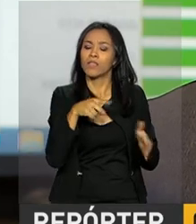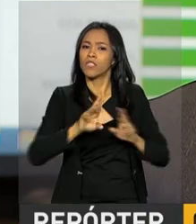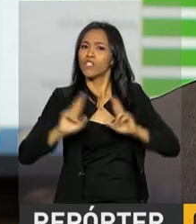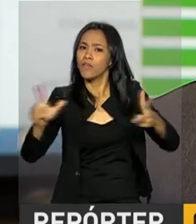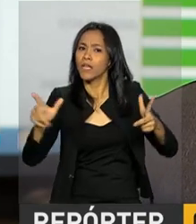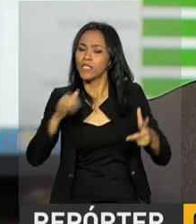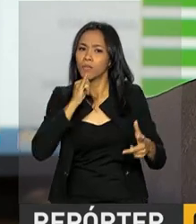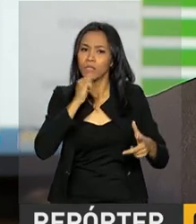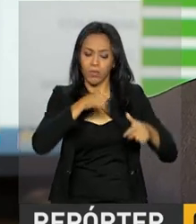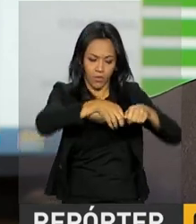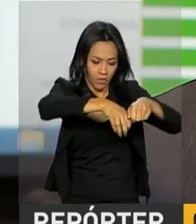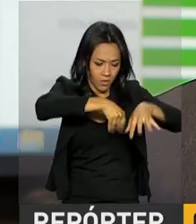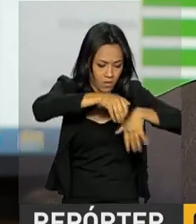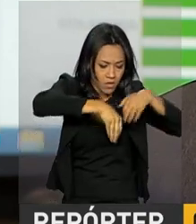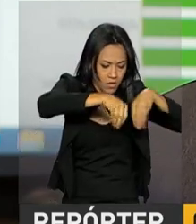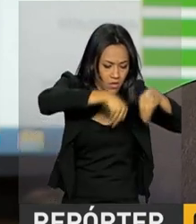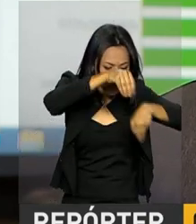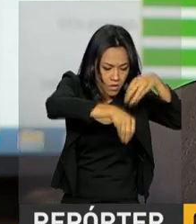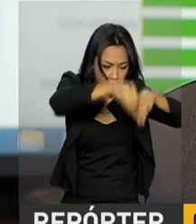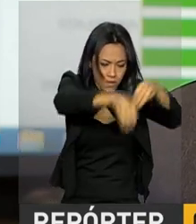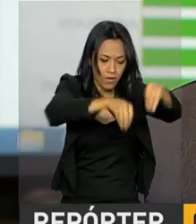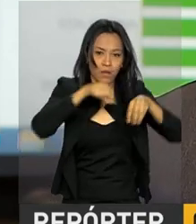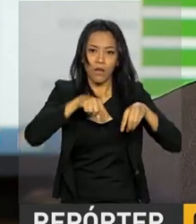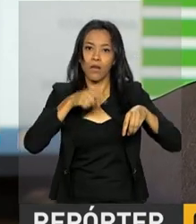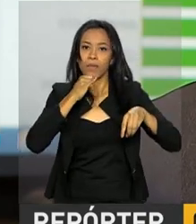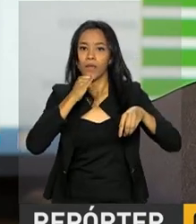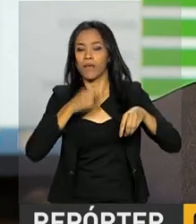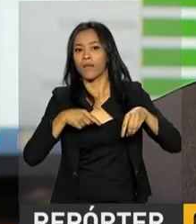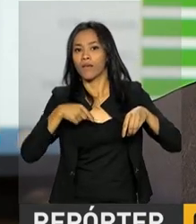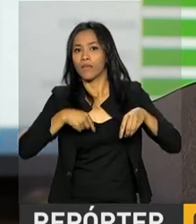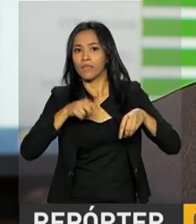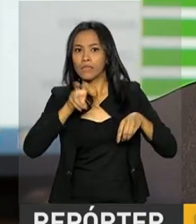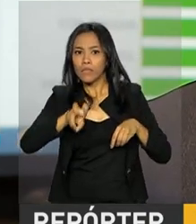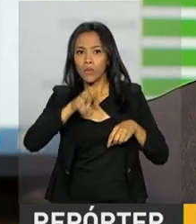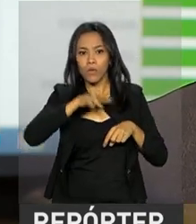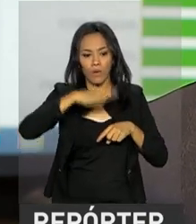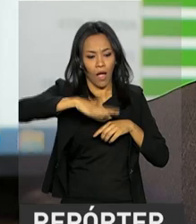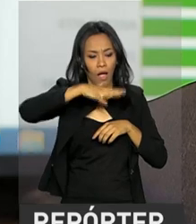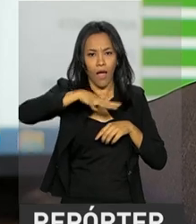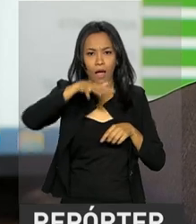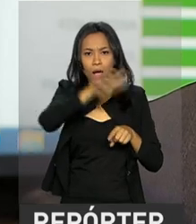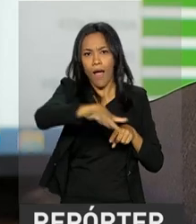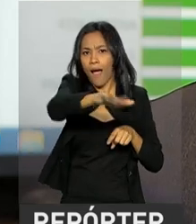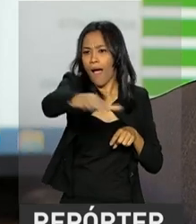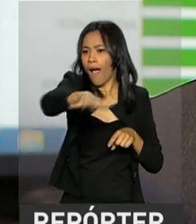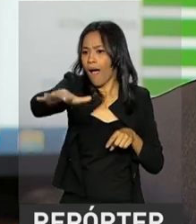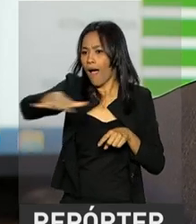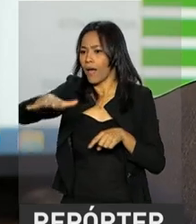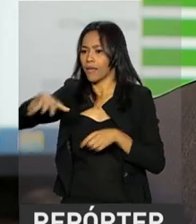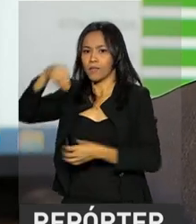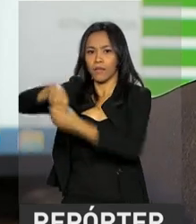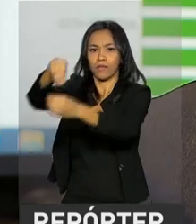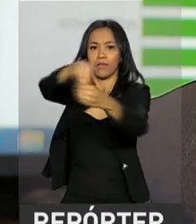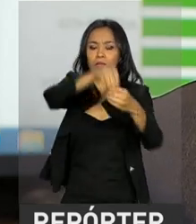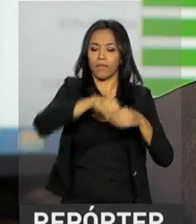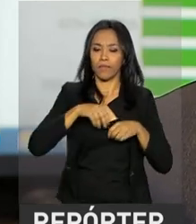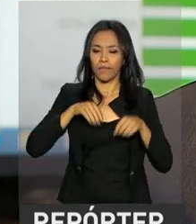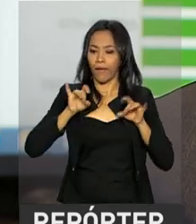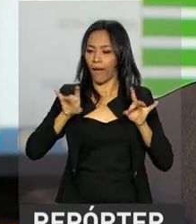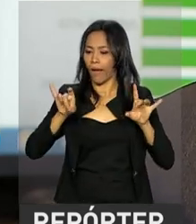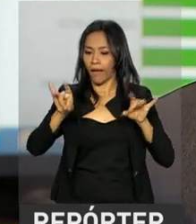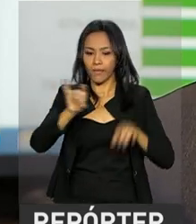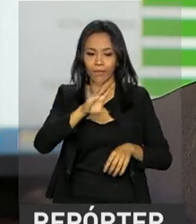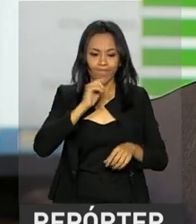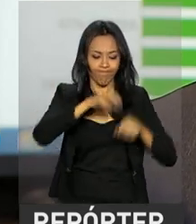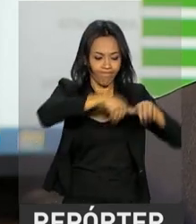processo eletrônico no processo físico se ele tiver que passar por cinco áreas dentro de um determinado órgão cada área vai analisar